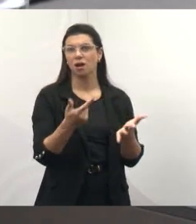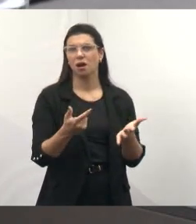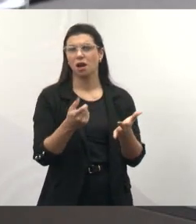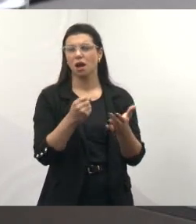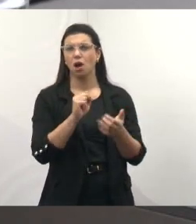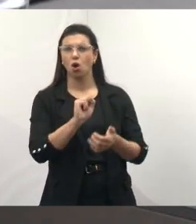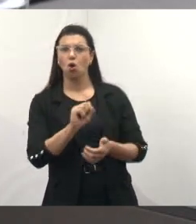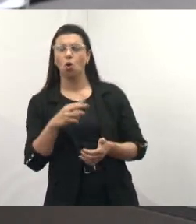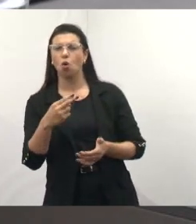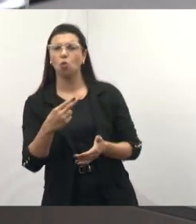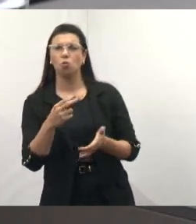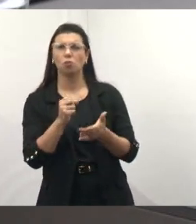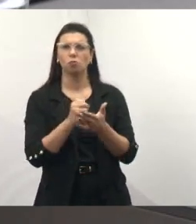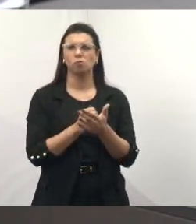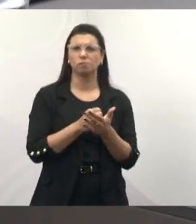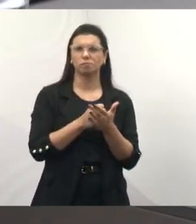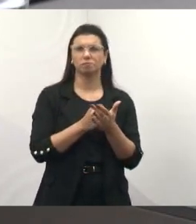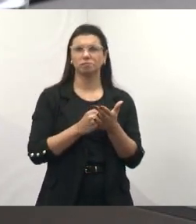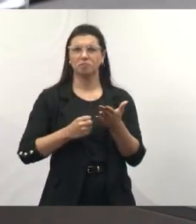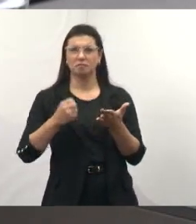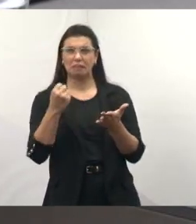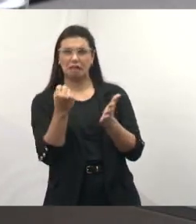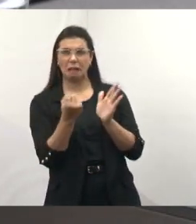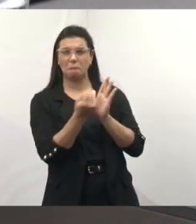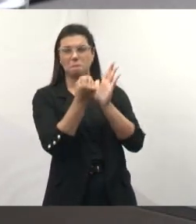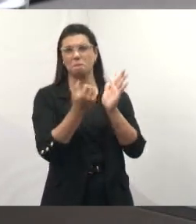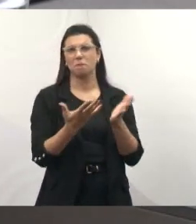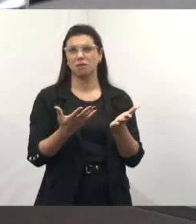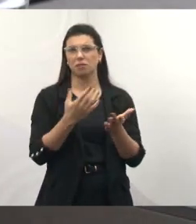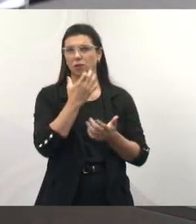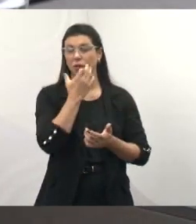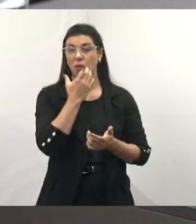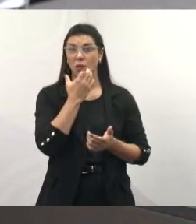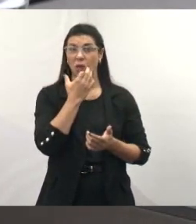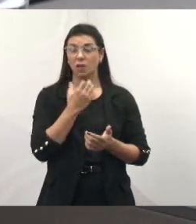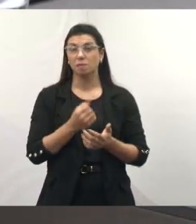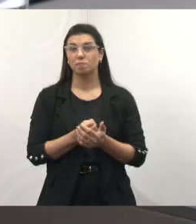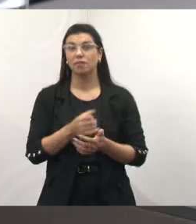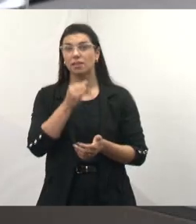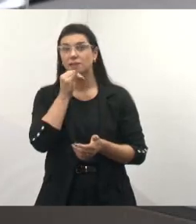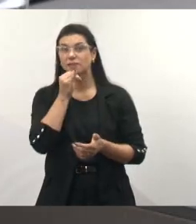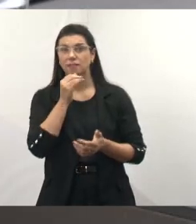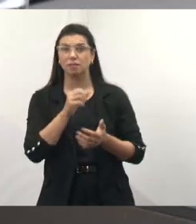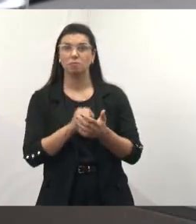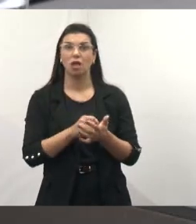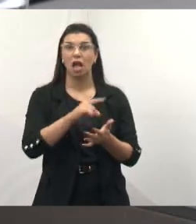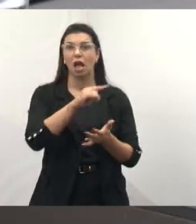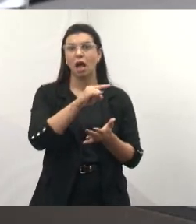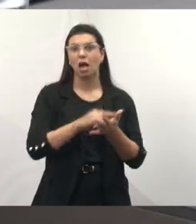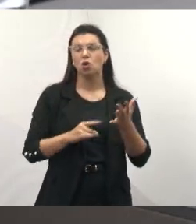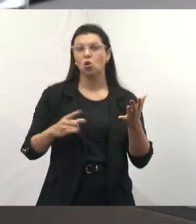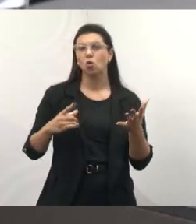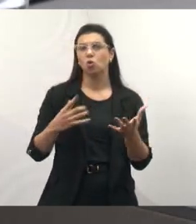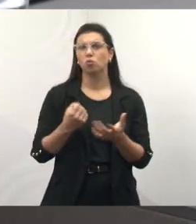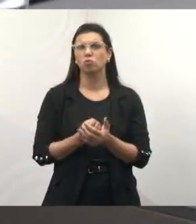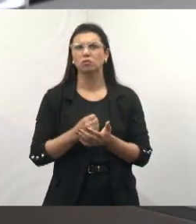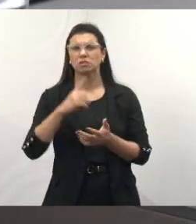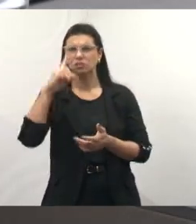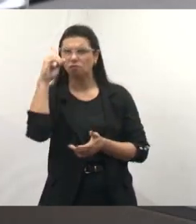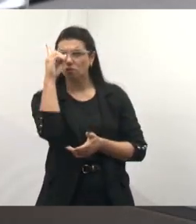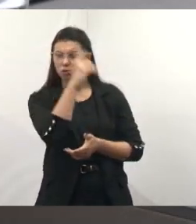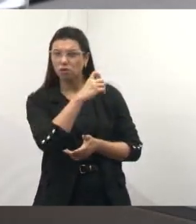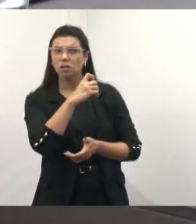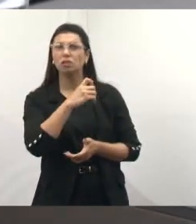uma analogia e uma reflexão para as contas das células familiares. Olha as dificuldades que as pessoas